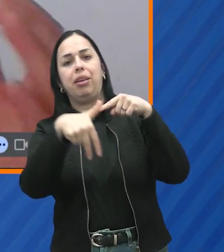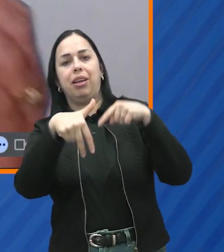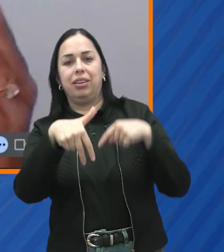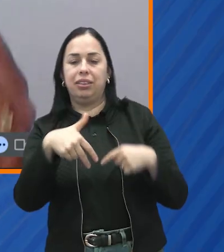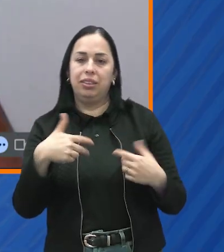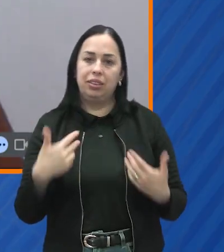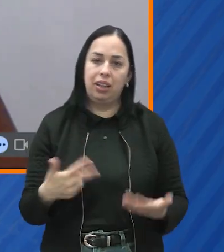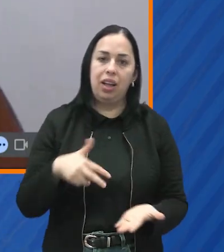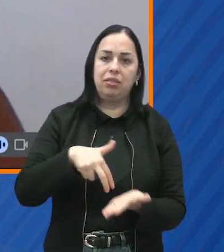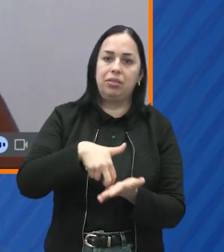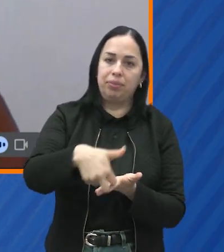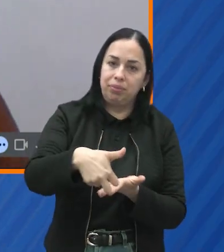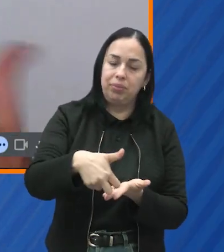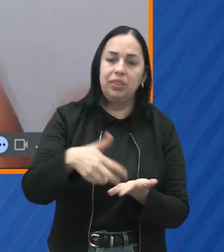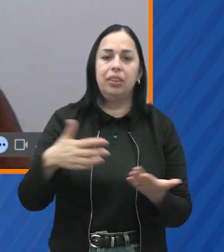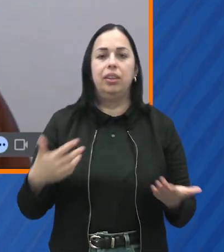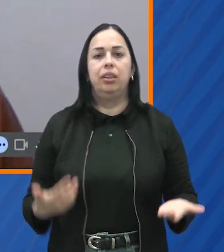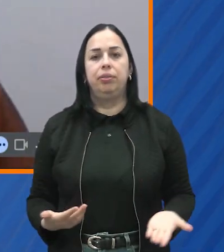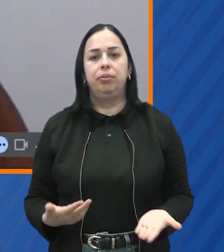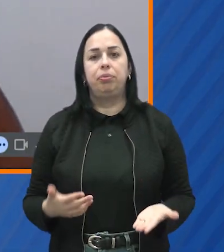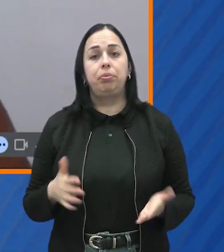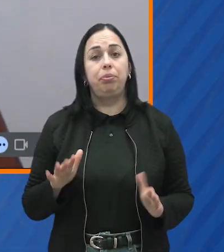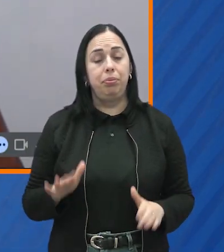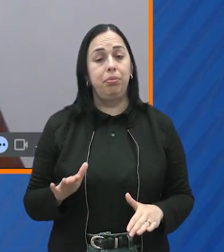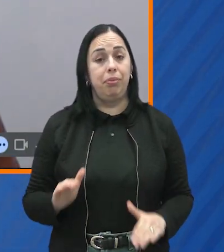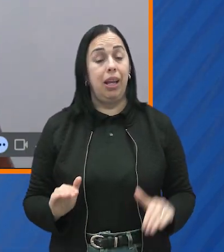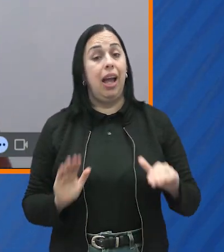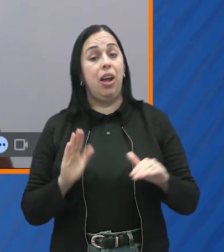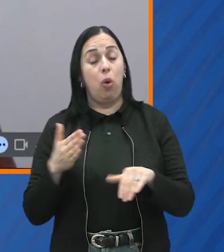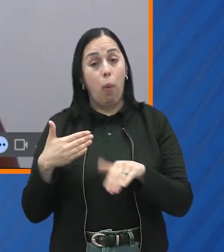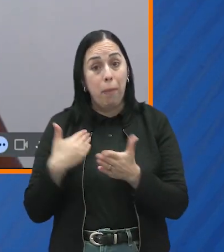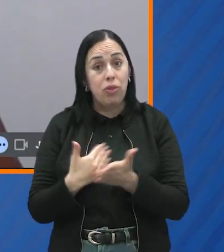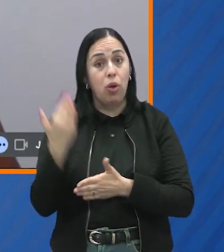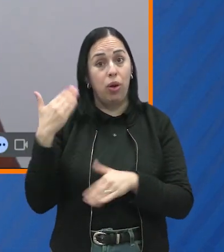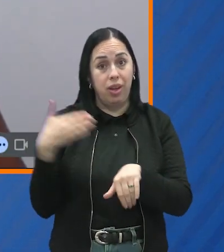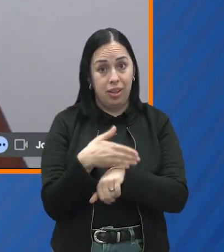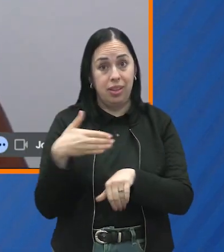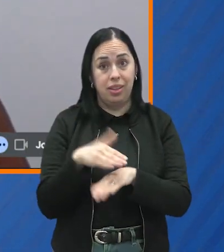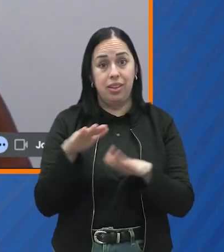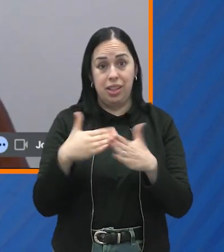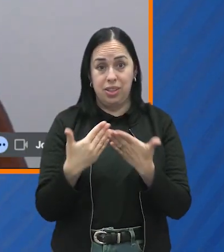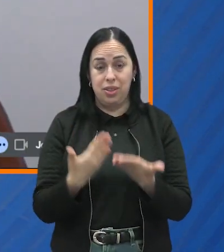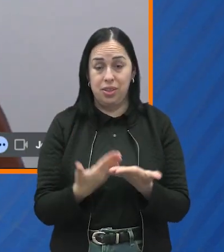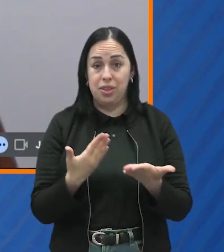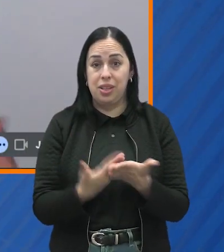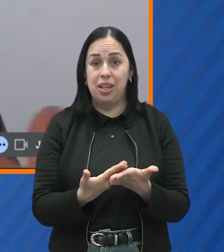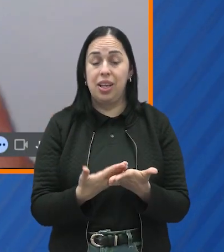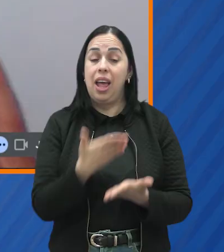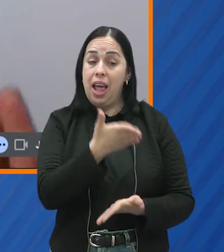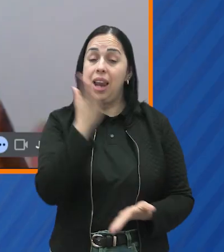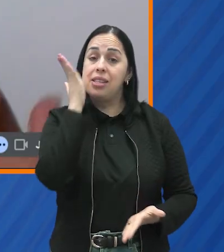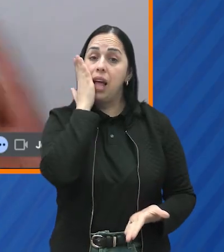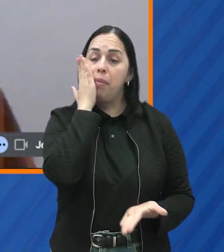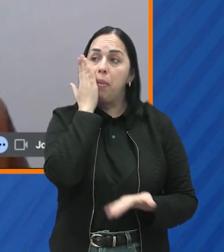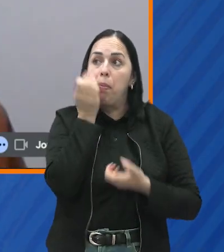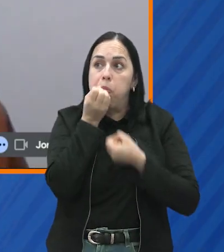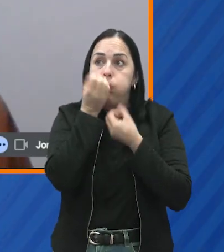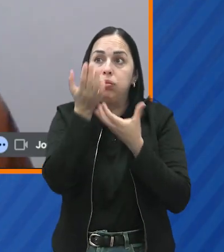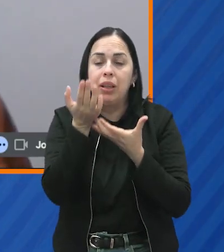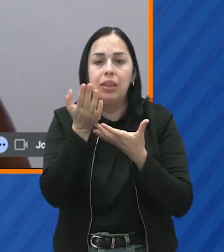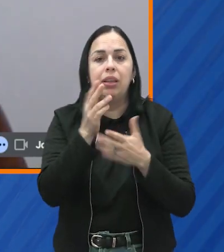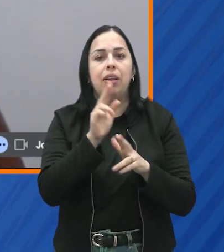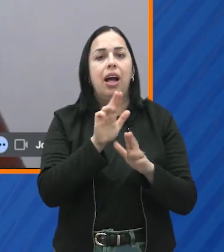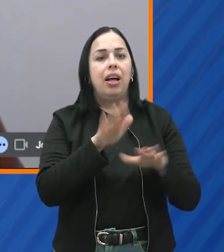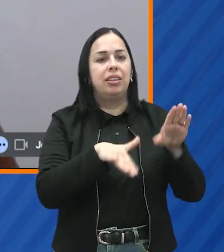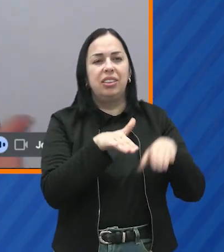acaba esbarrando, acaba caindo, tropeçando, né? Agora, já na fase escolar, já é uma criança que sabe expressar